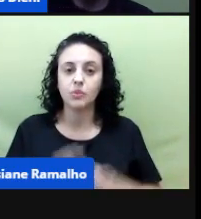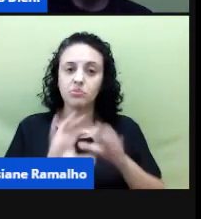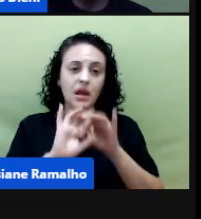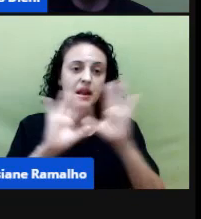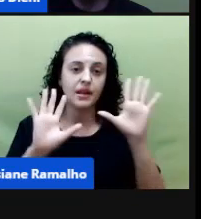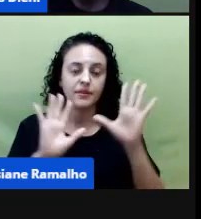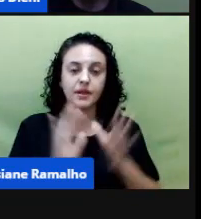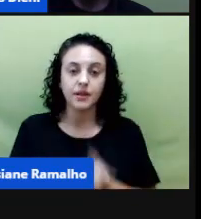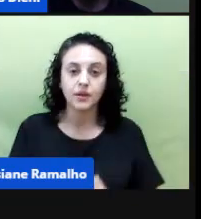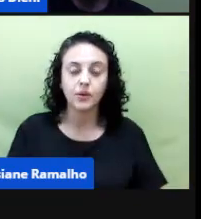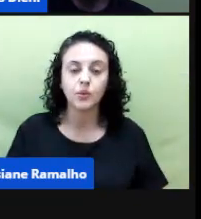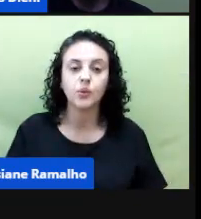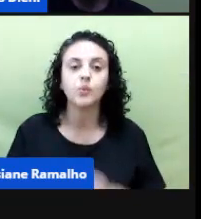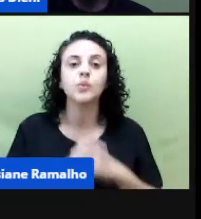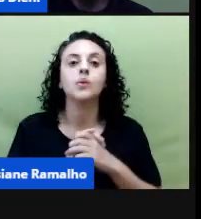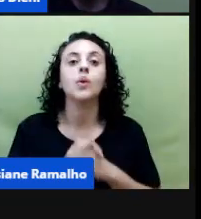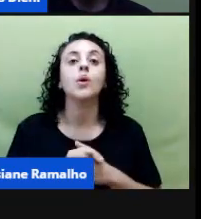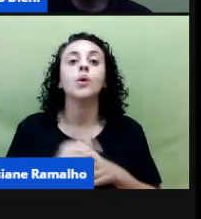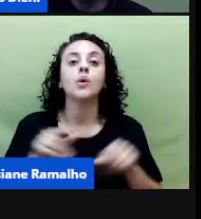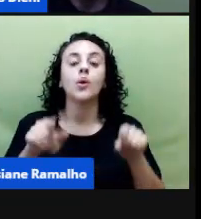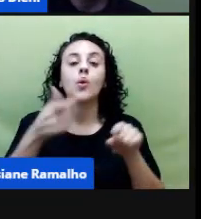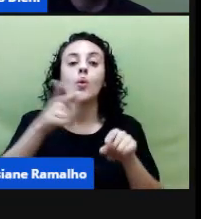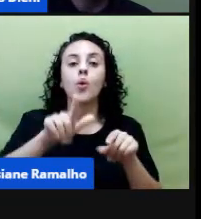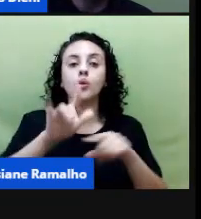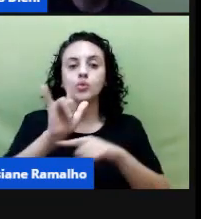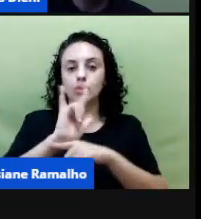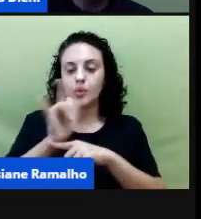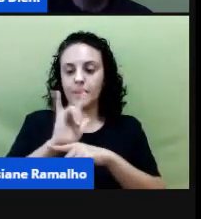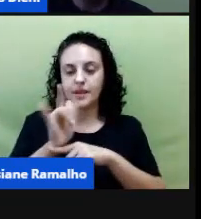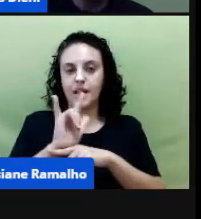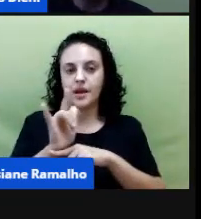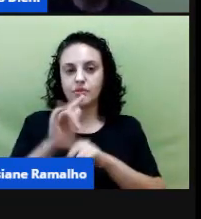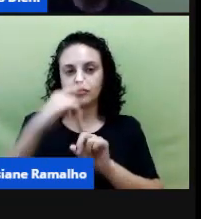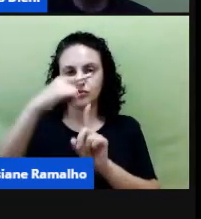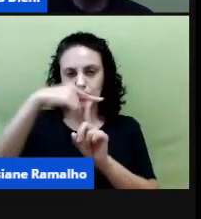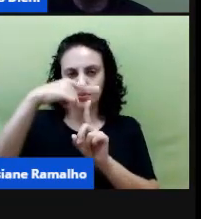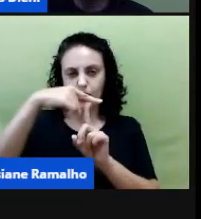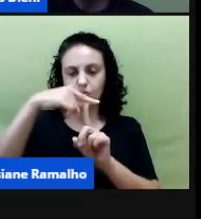Um outro tipo de documentário é o modo observativo.